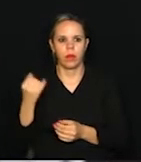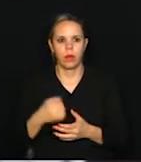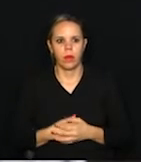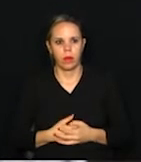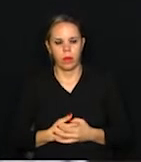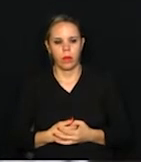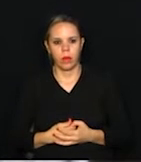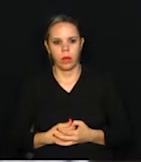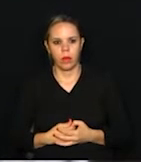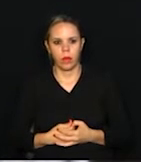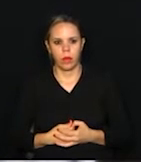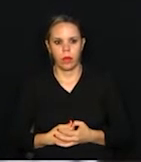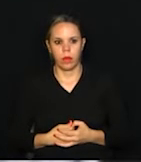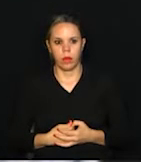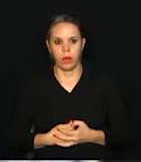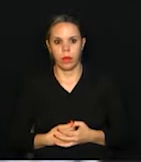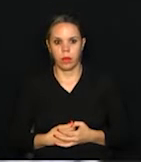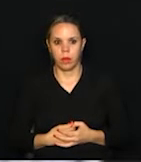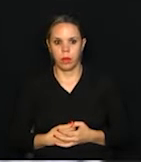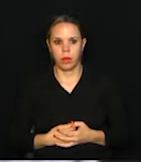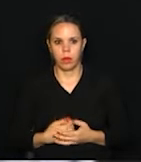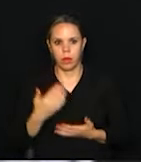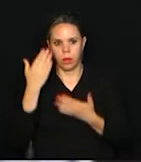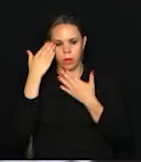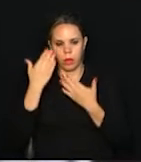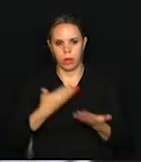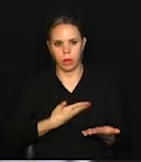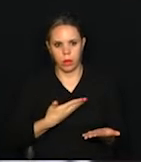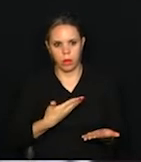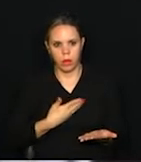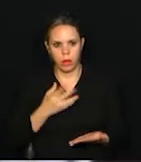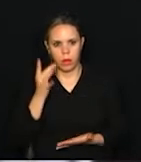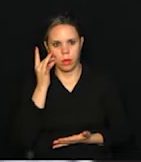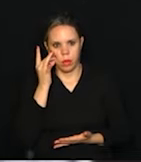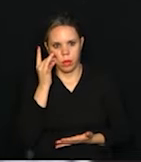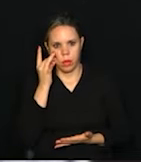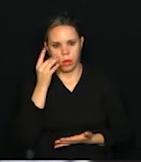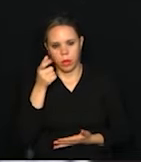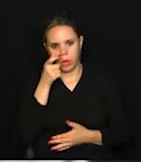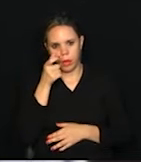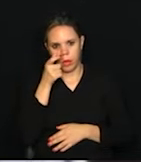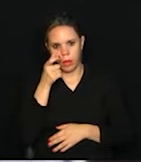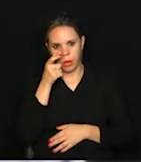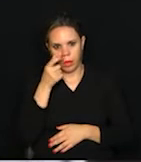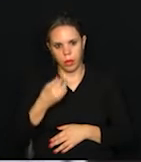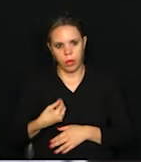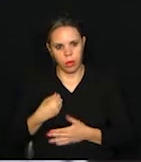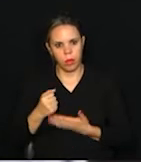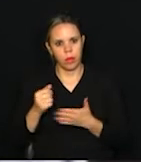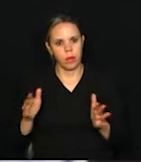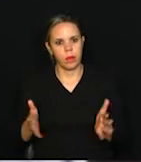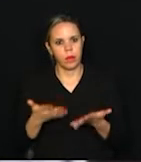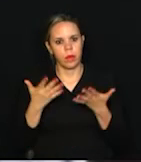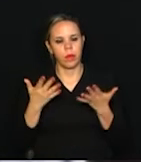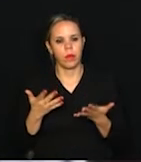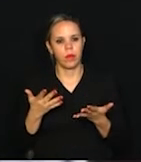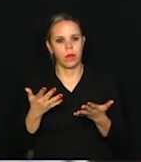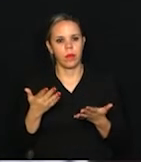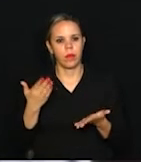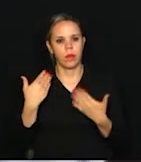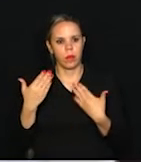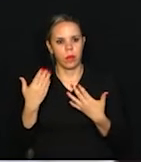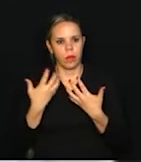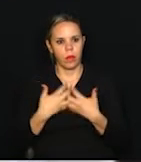E obrigado aí aos colegas pela presença, todos que nos assistem. Estamos aí para contribuir para o